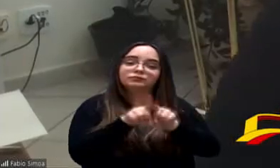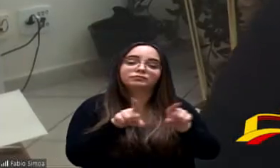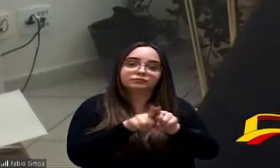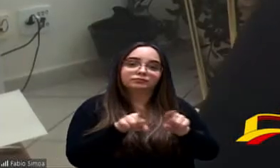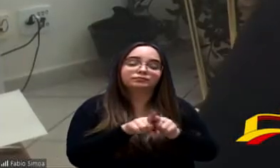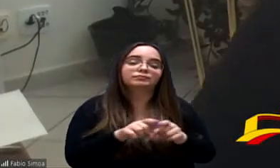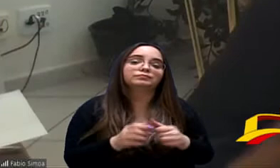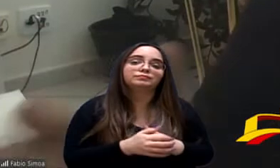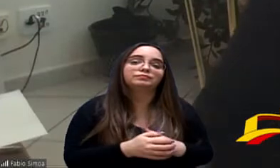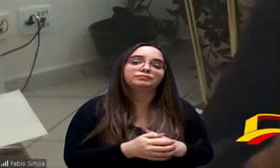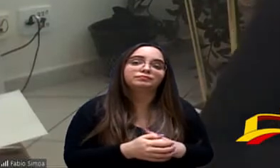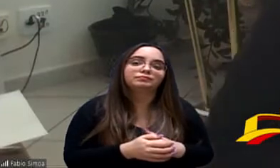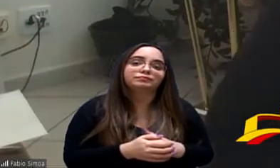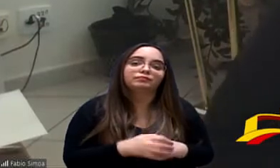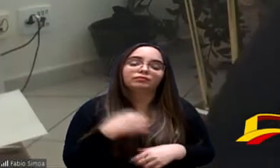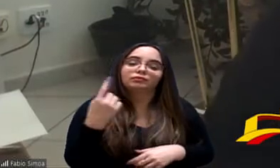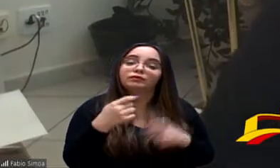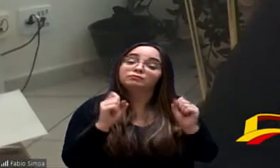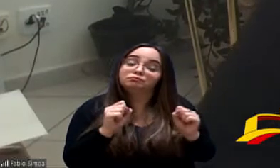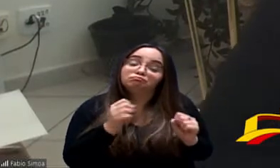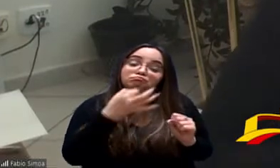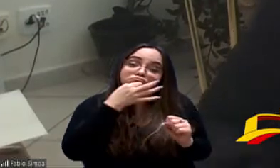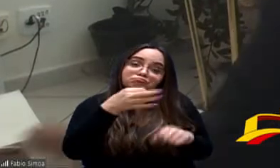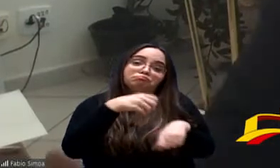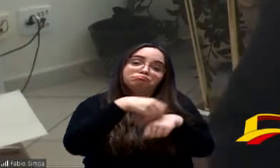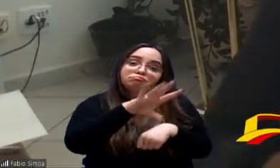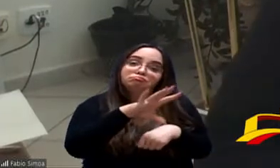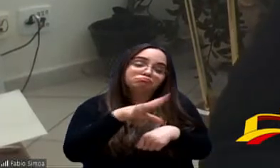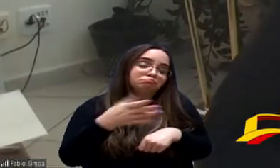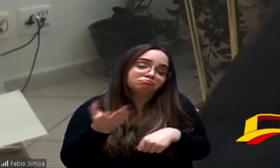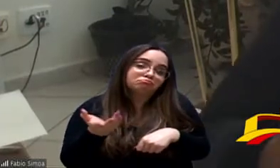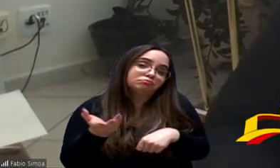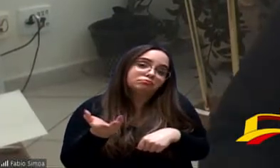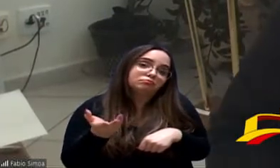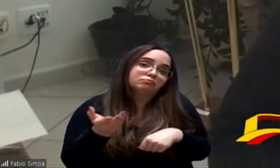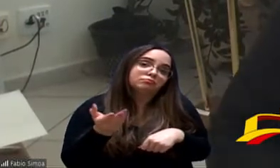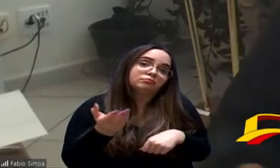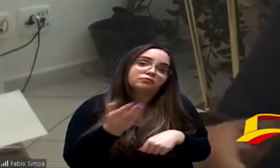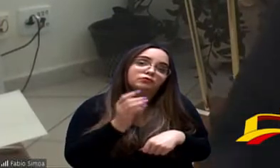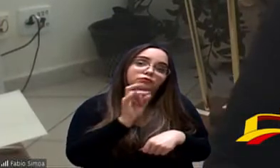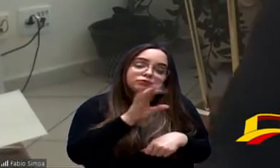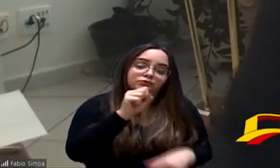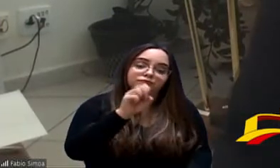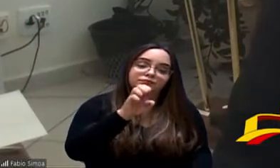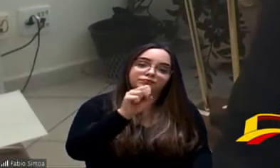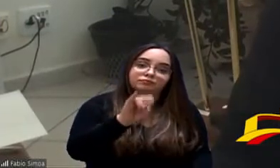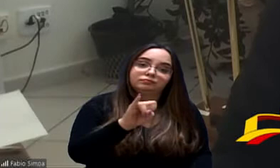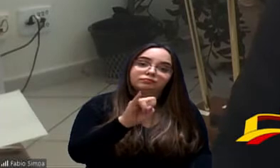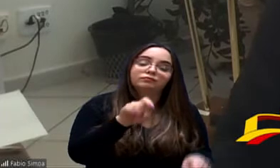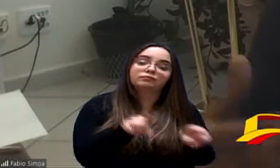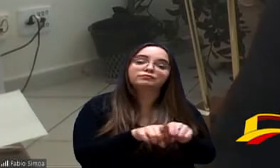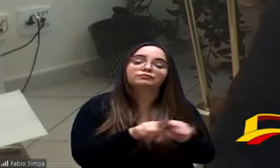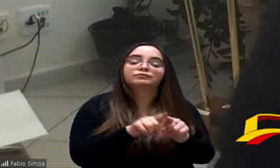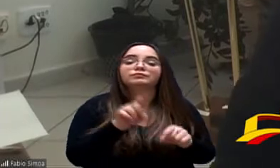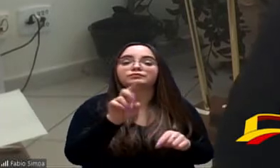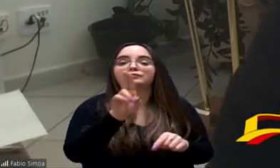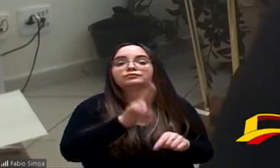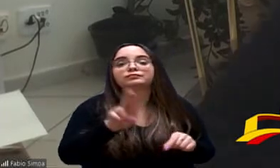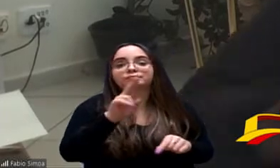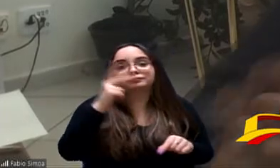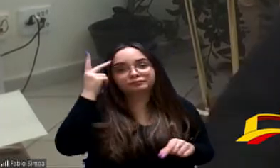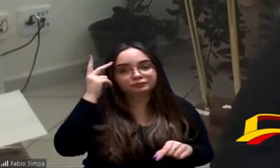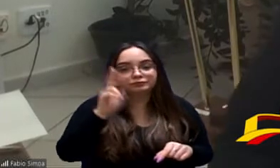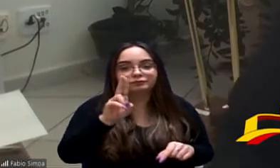possa sugestionar também para eles que também tenha, não só o SESI, não, como a Universidade Paulista, como a Unip,